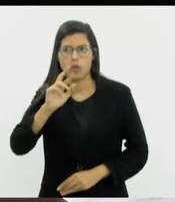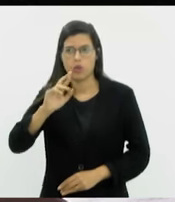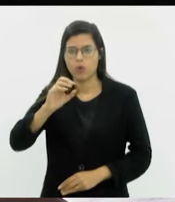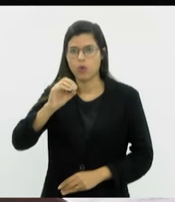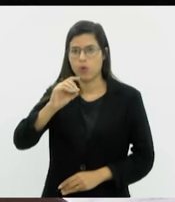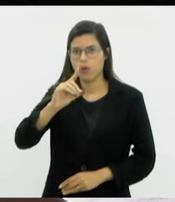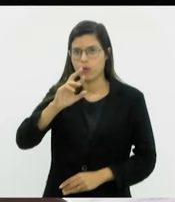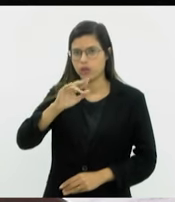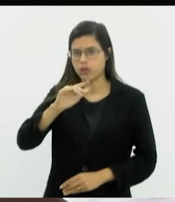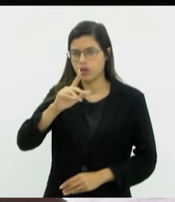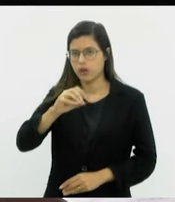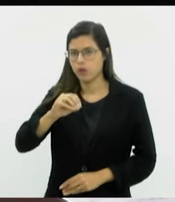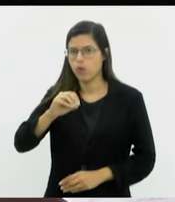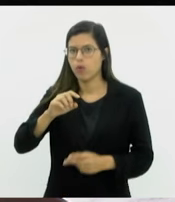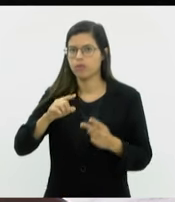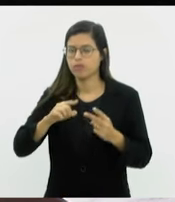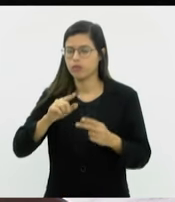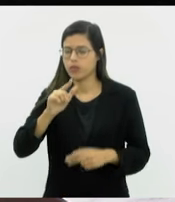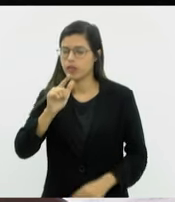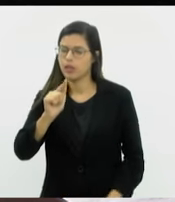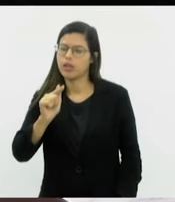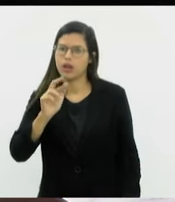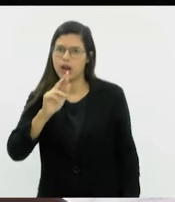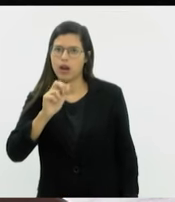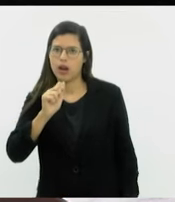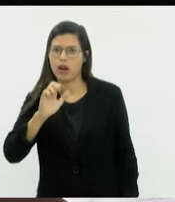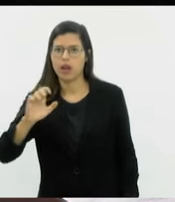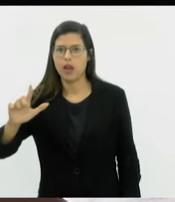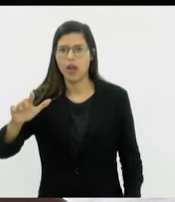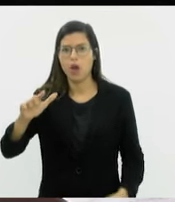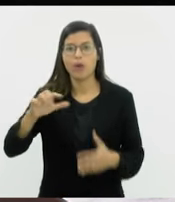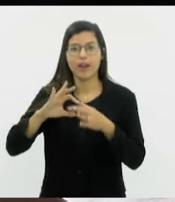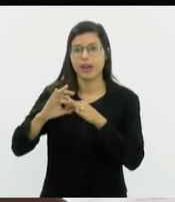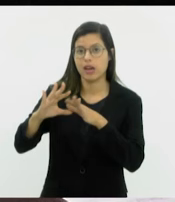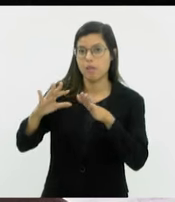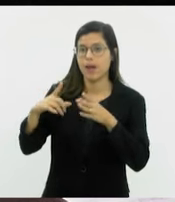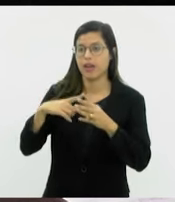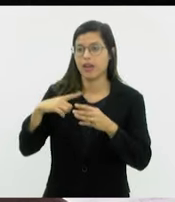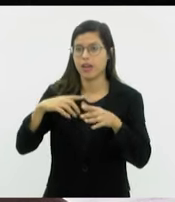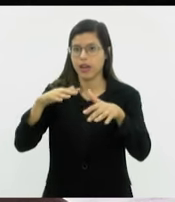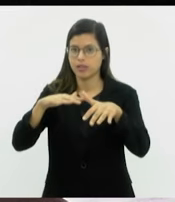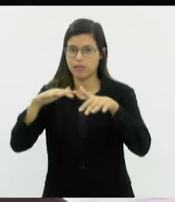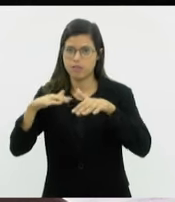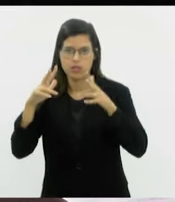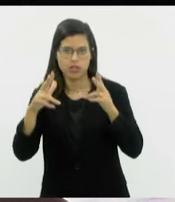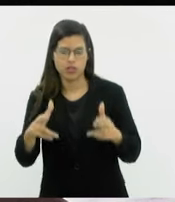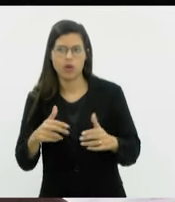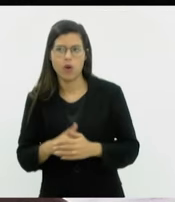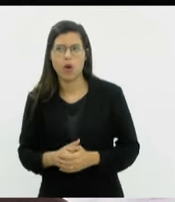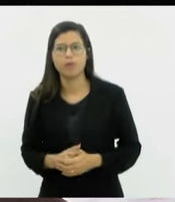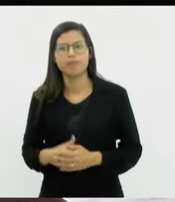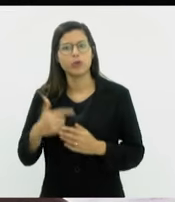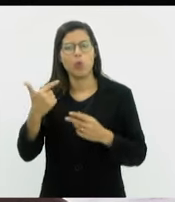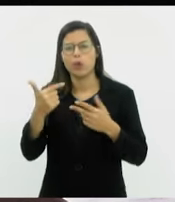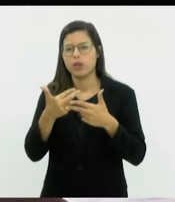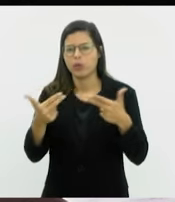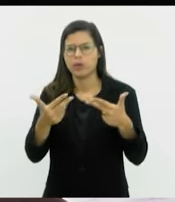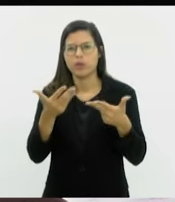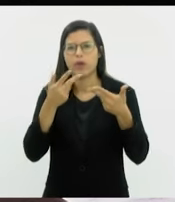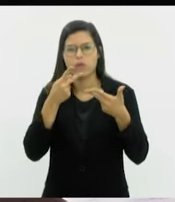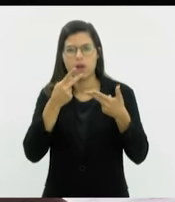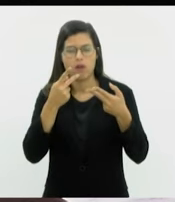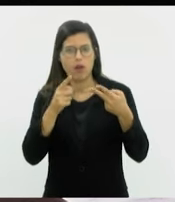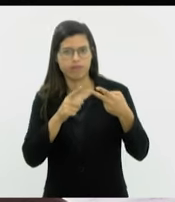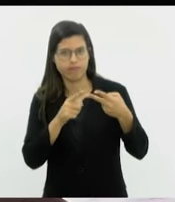com ciência e aquiescência, movimentos como esse na cidade. Volto aqui a falar também